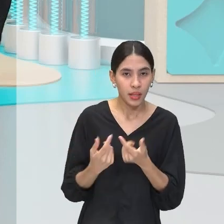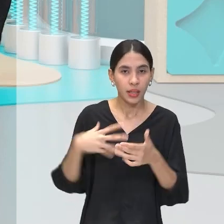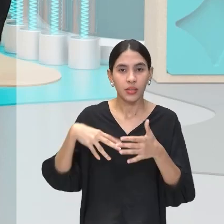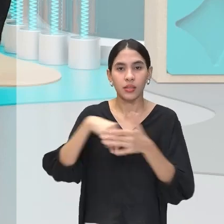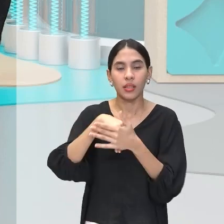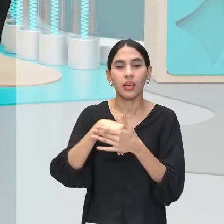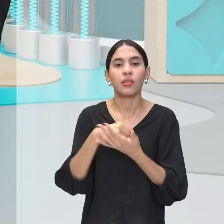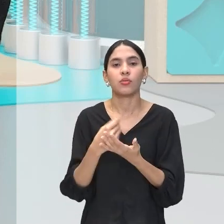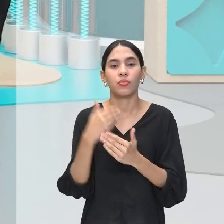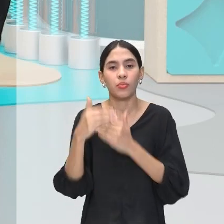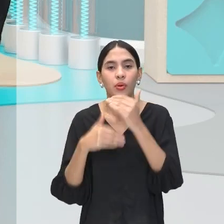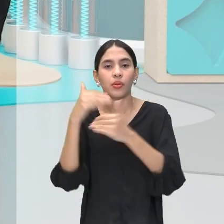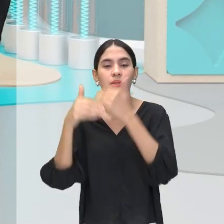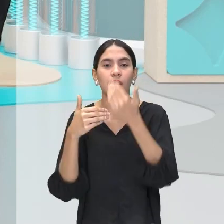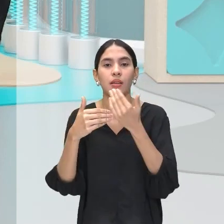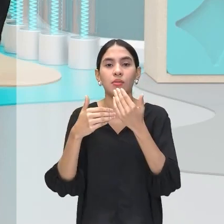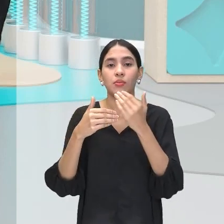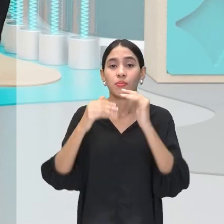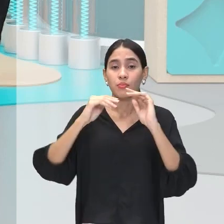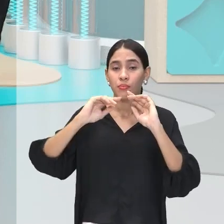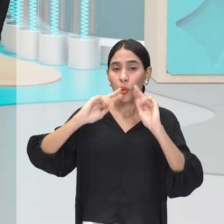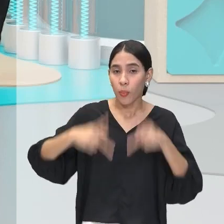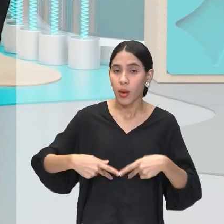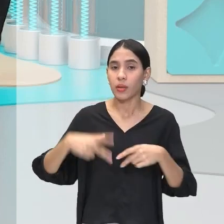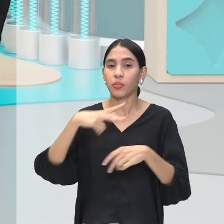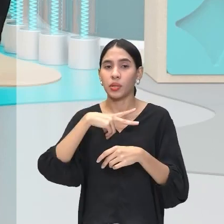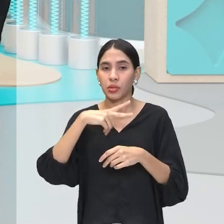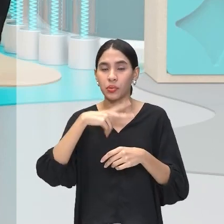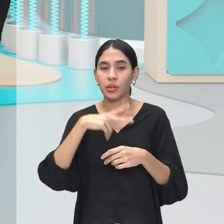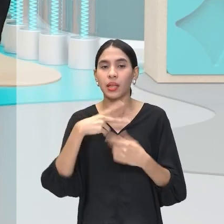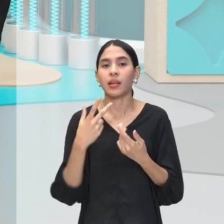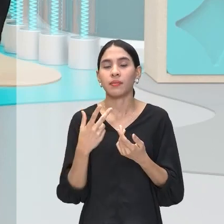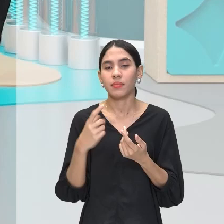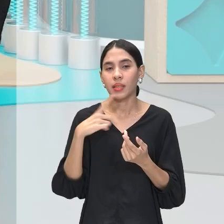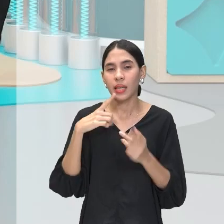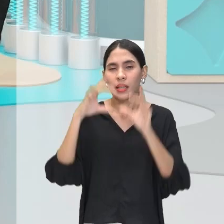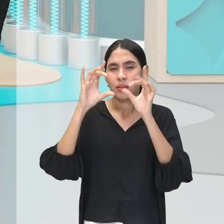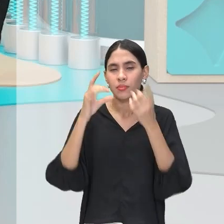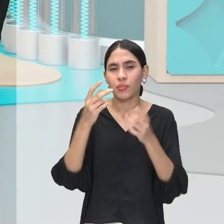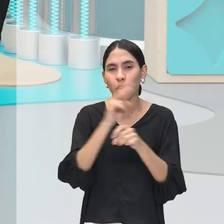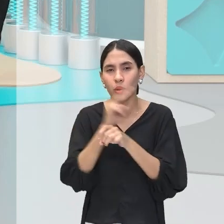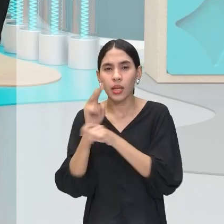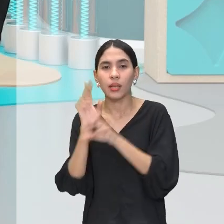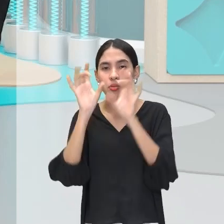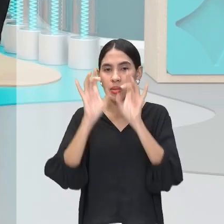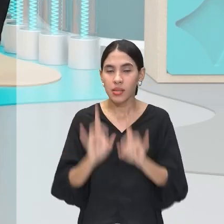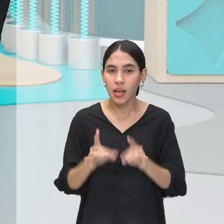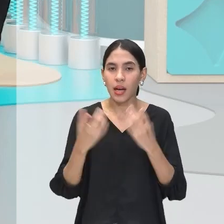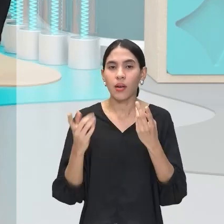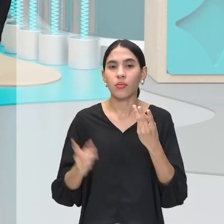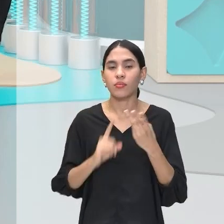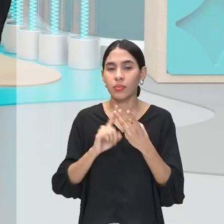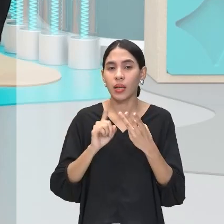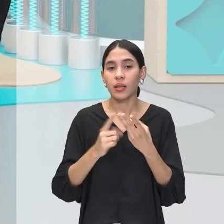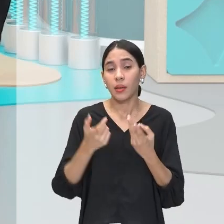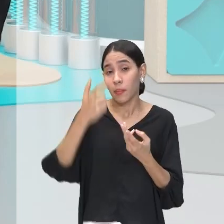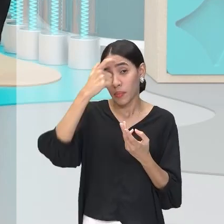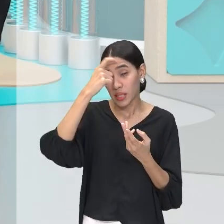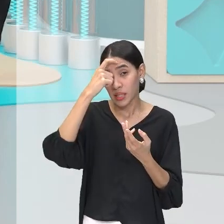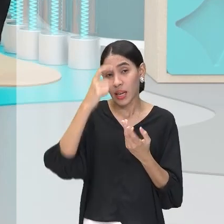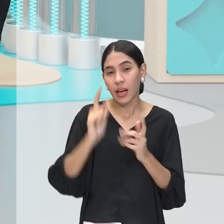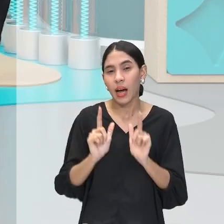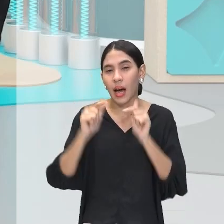do seu processo de desenvolvimento, que tem as suas próprias necessidades, o seu modo de pensar e de agir, que são próprios de cada fase